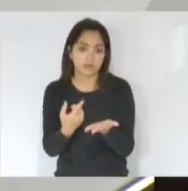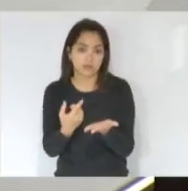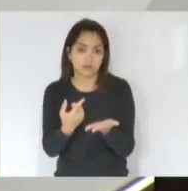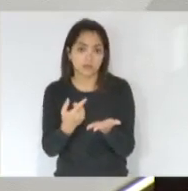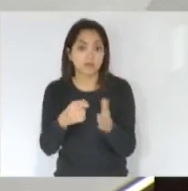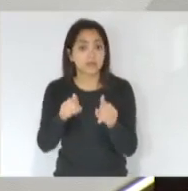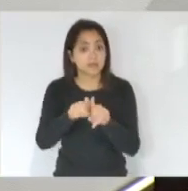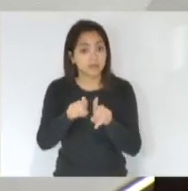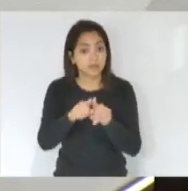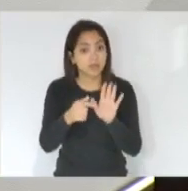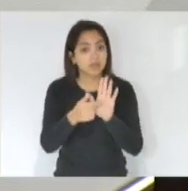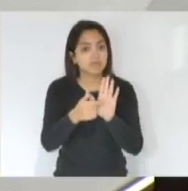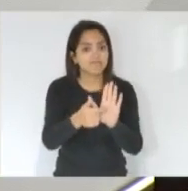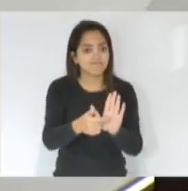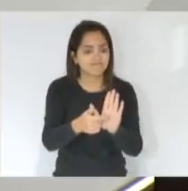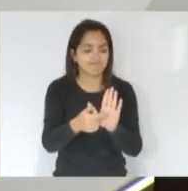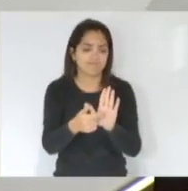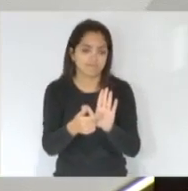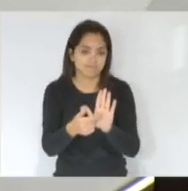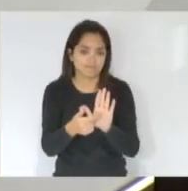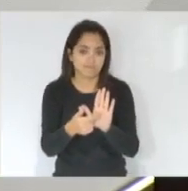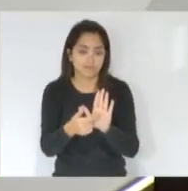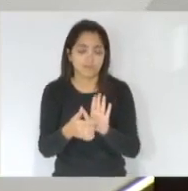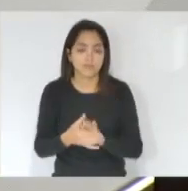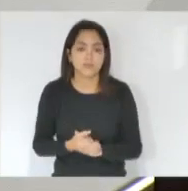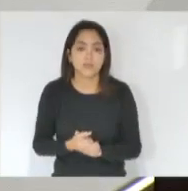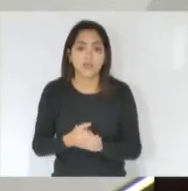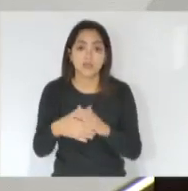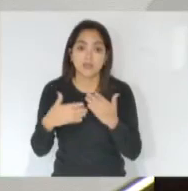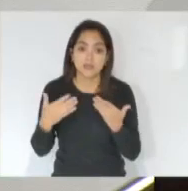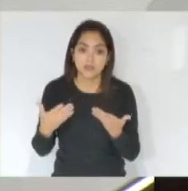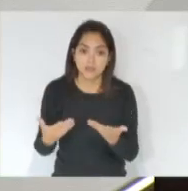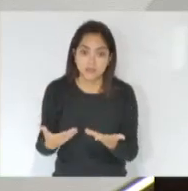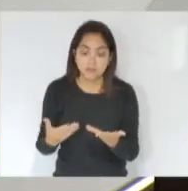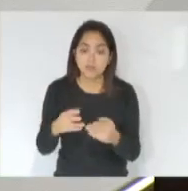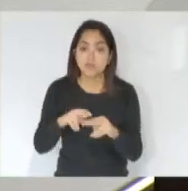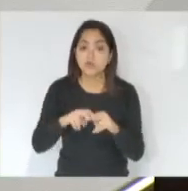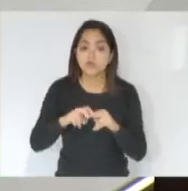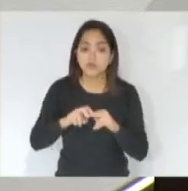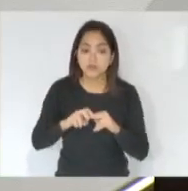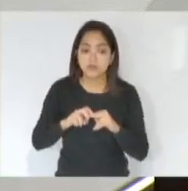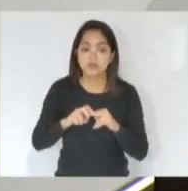contas por entidades. Essa é a razão de que